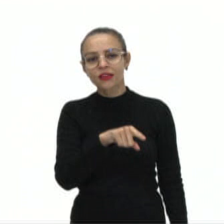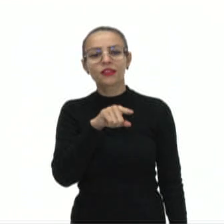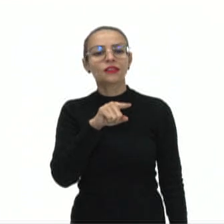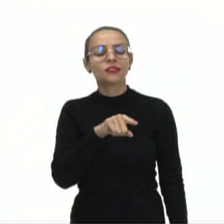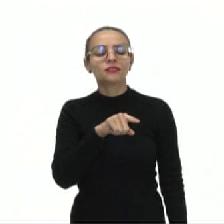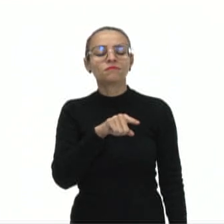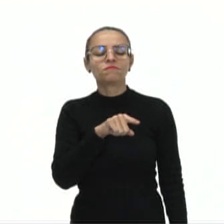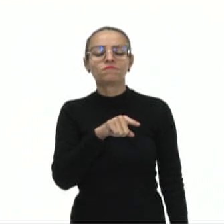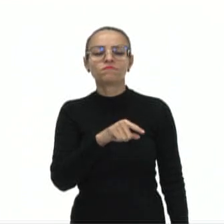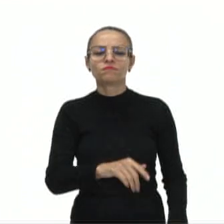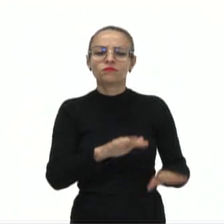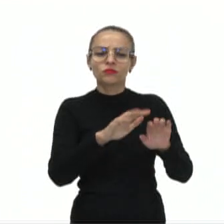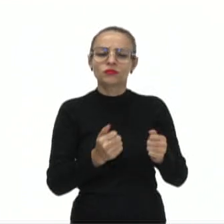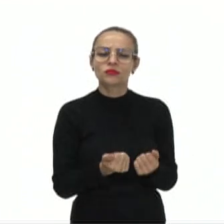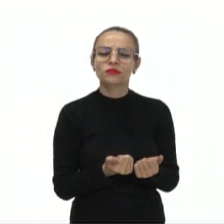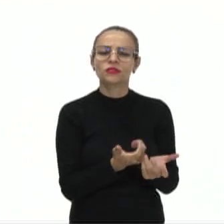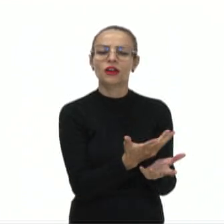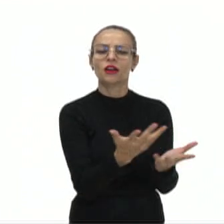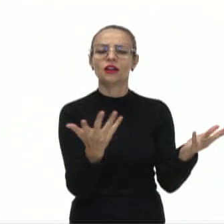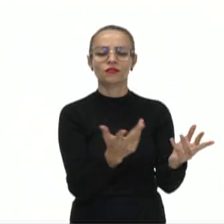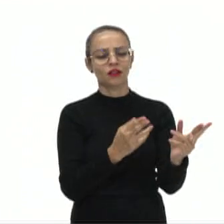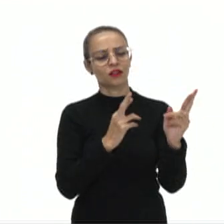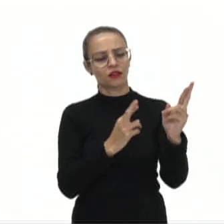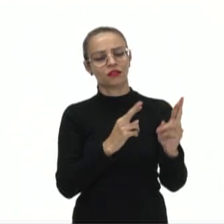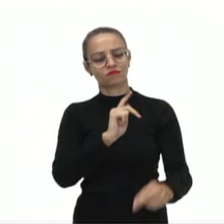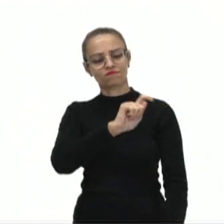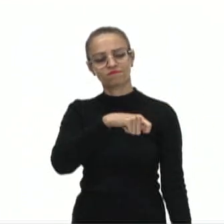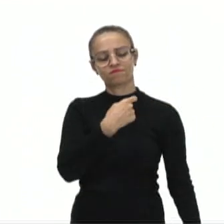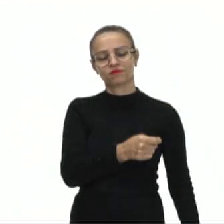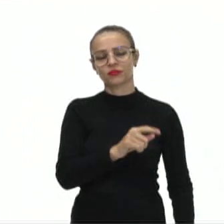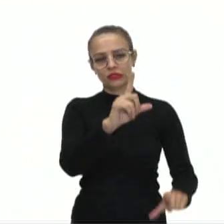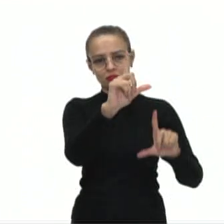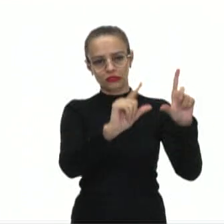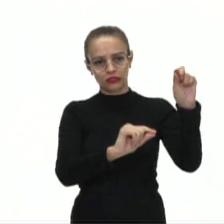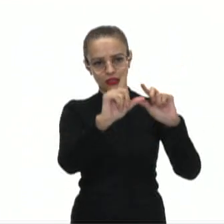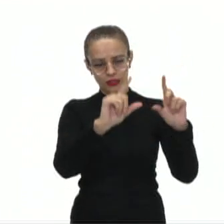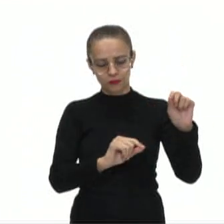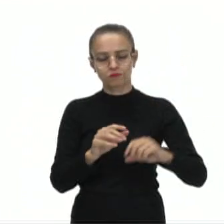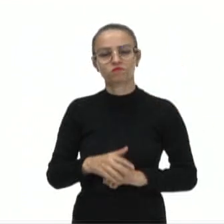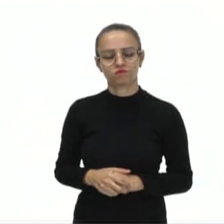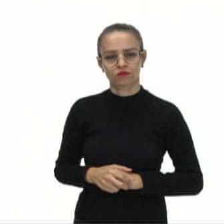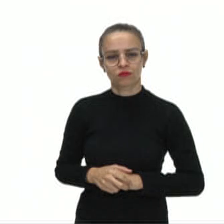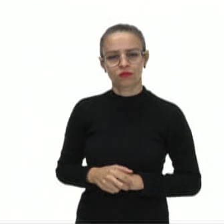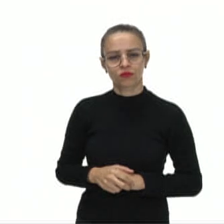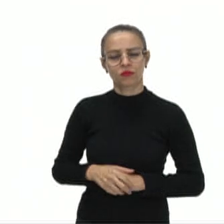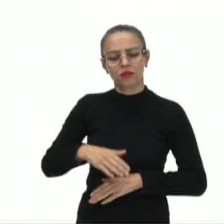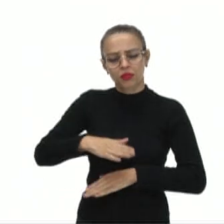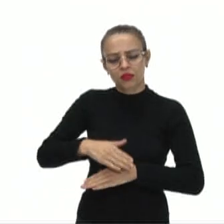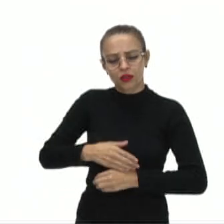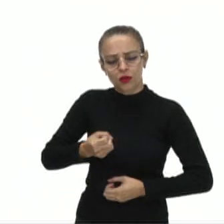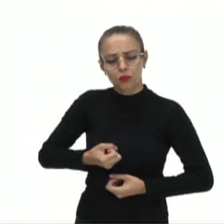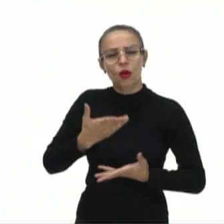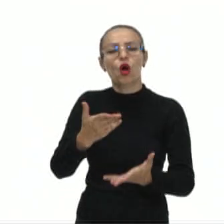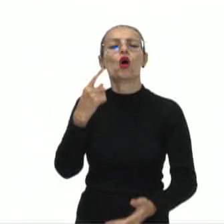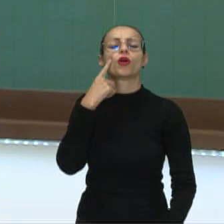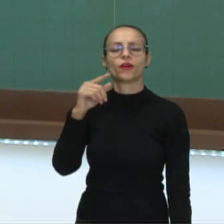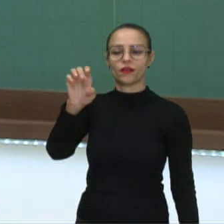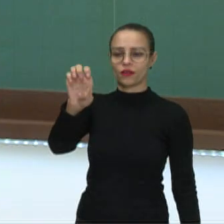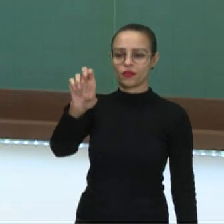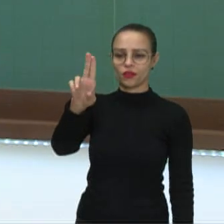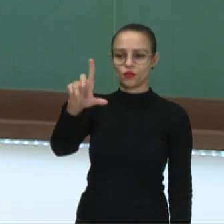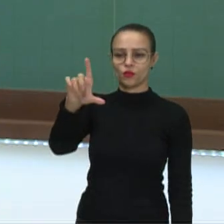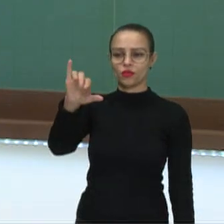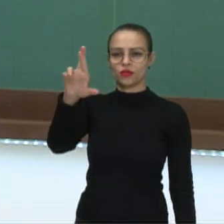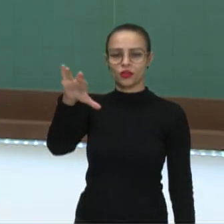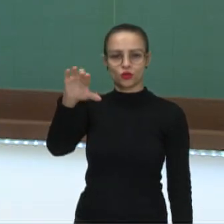ramo da esperança, eras a estrela. O eu lírico. O que é o eu lírico? Não estou lembrando. O eu lírico